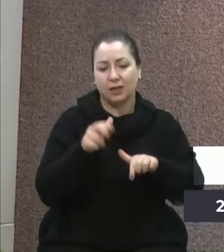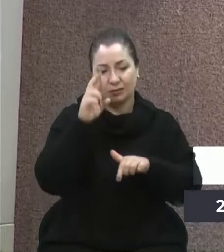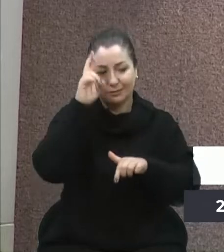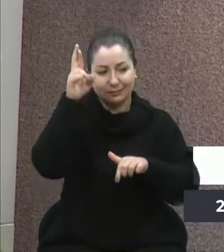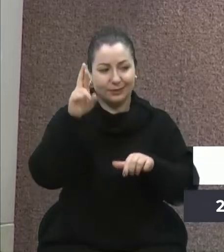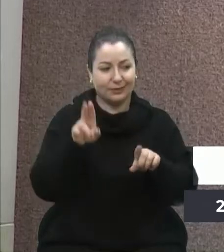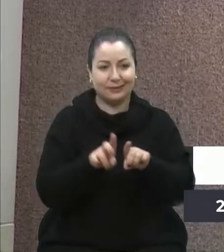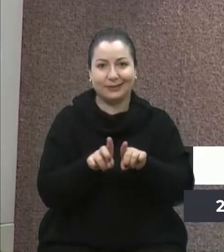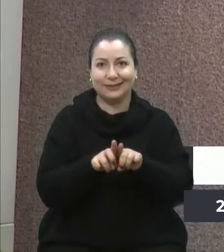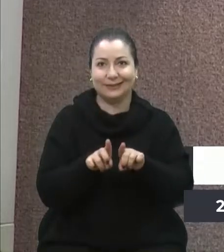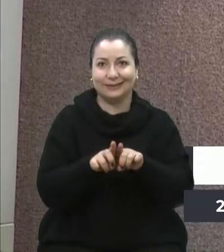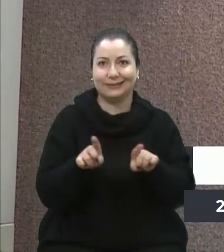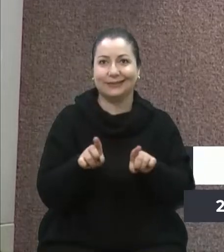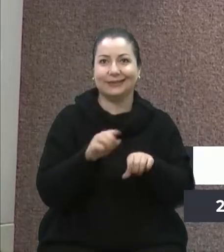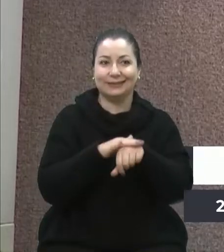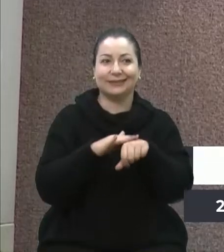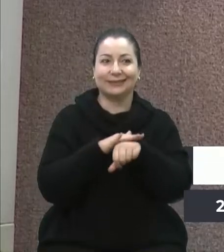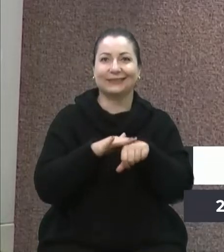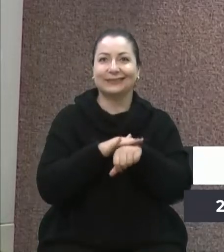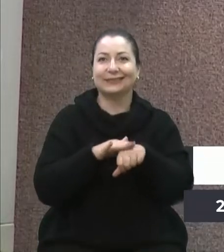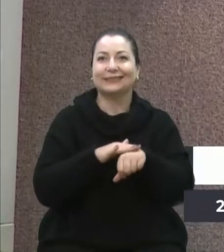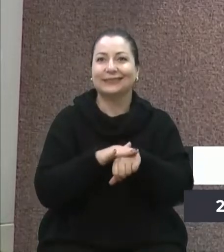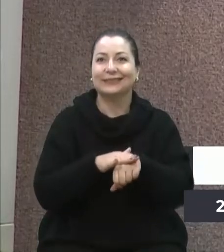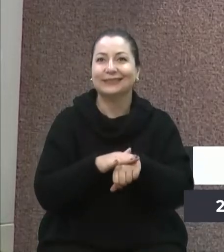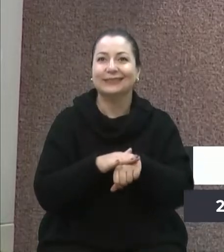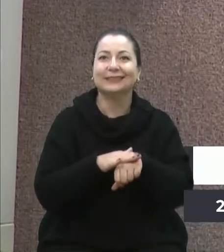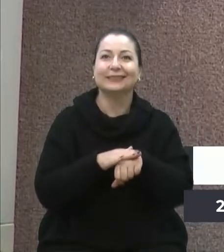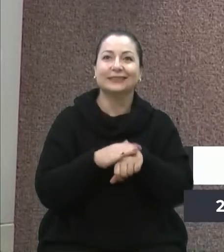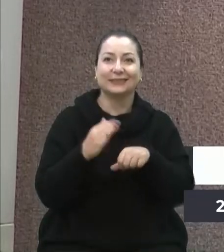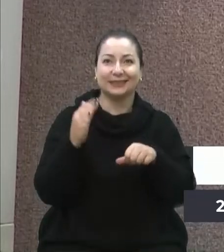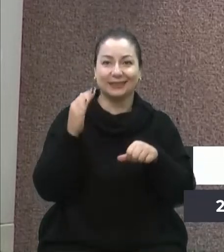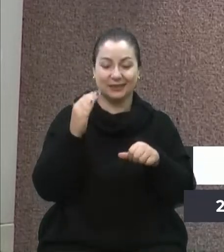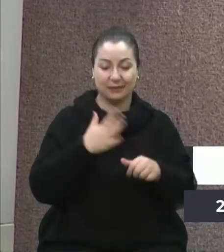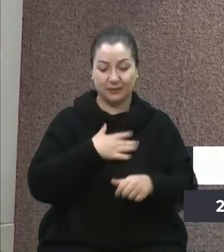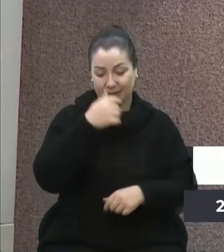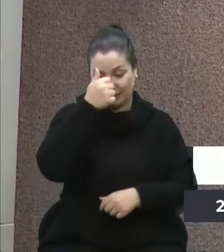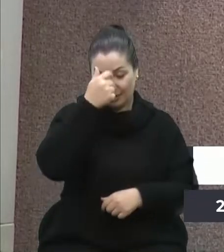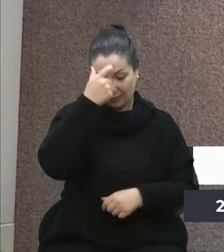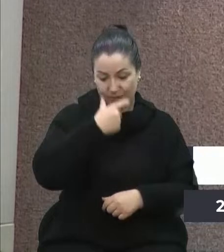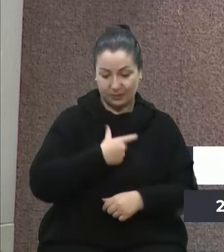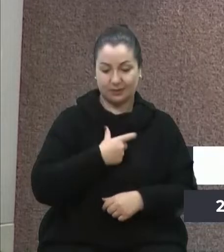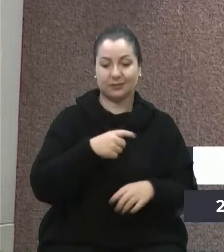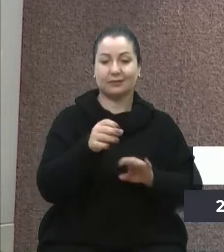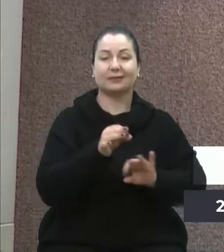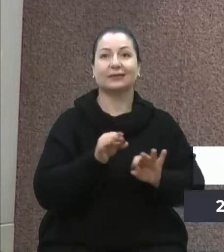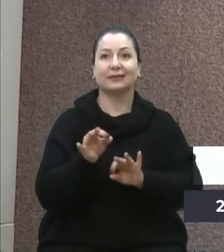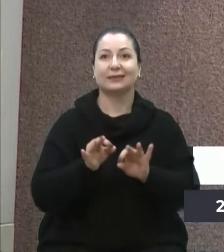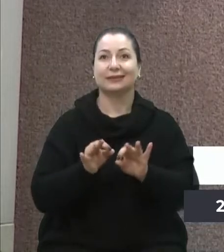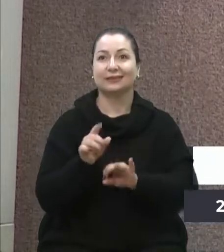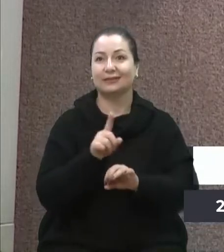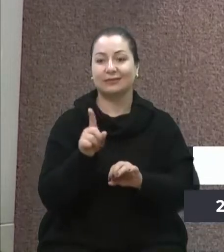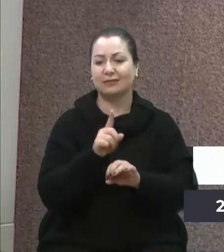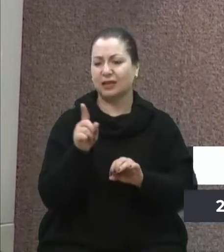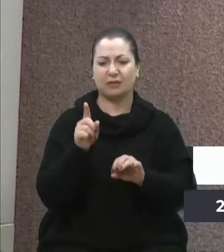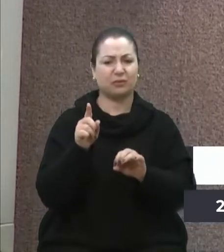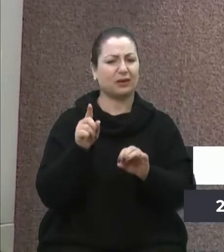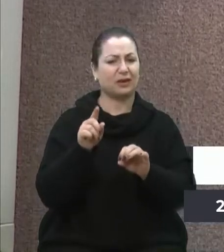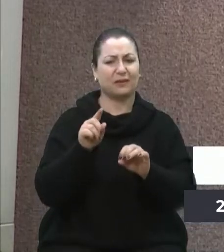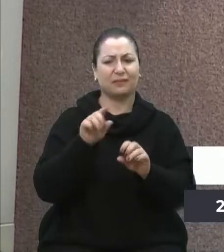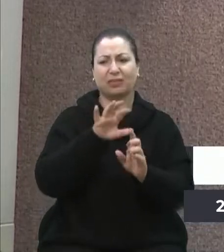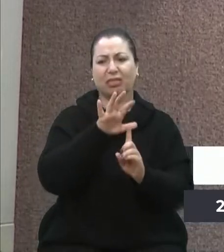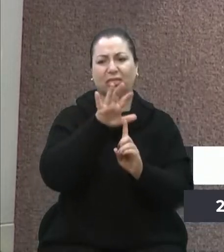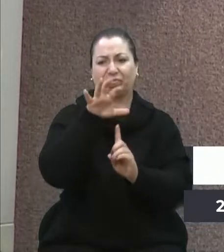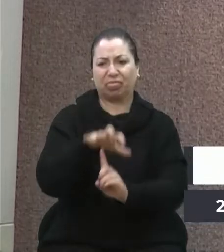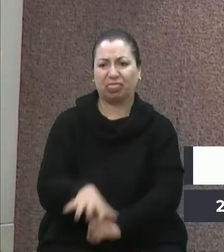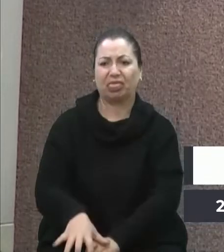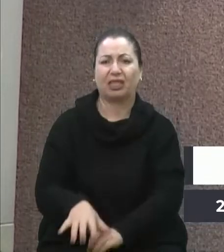com algumas até no corredor, expliquei que o meu posicionamento no meu projeto não é para atingir ninguém, mas é para tentar melhorar a